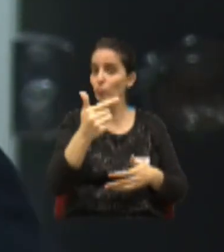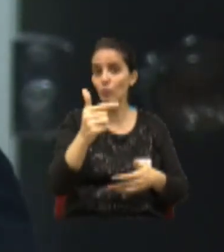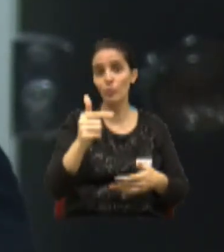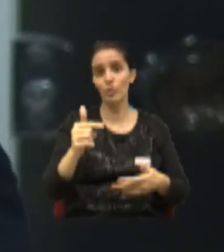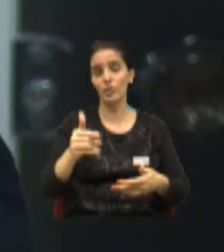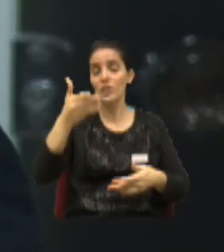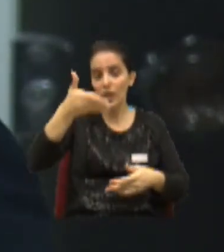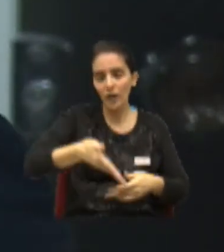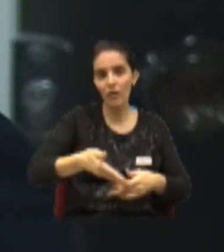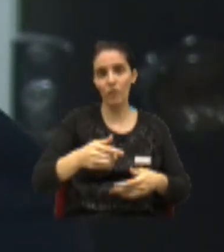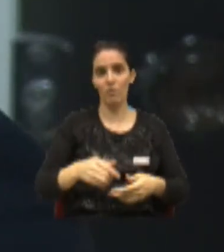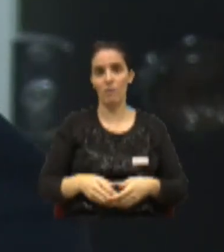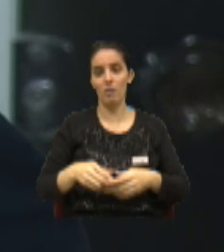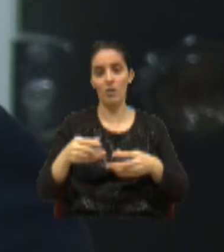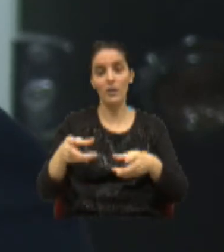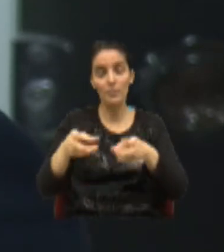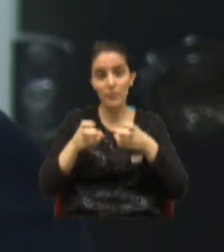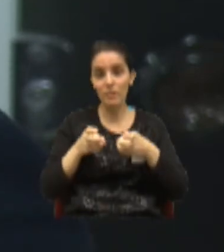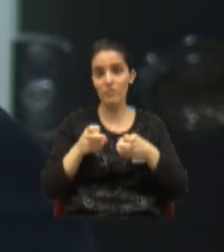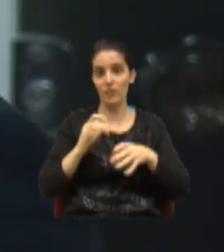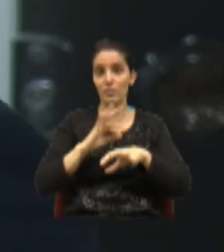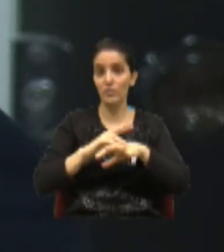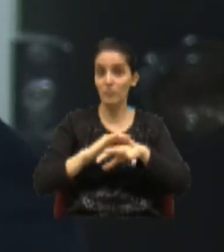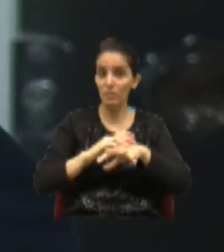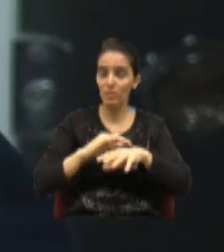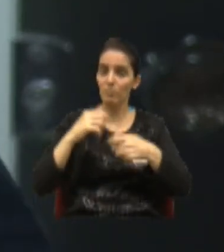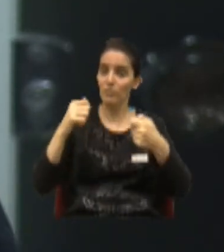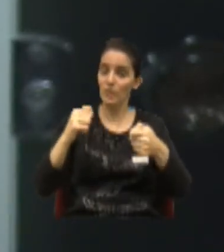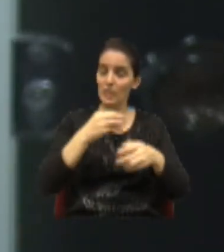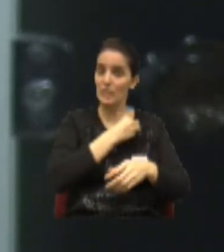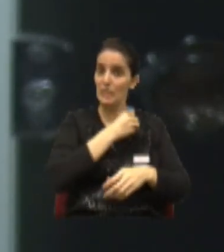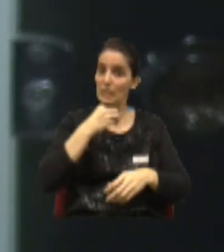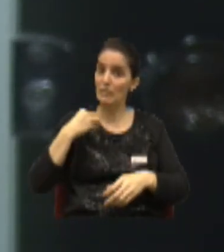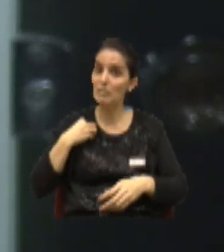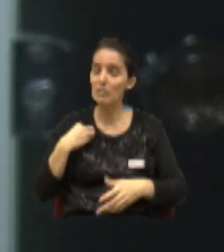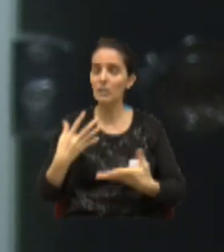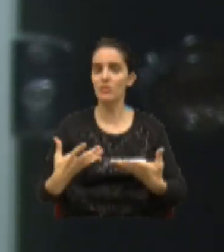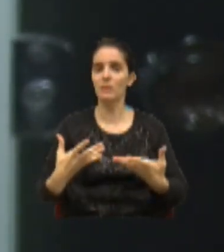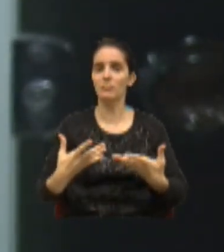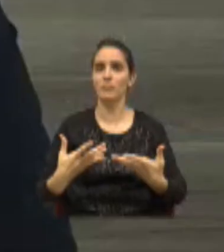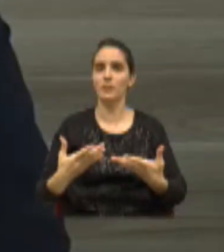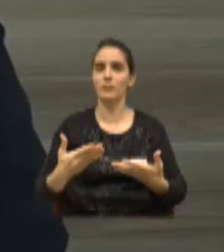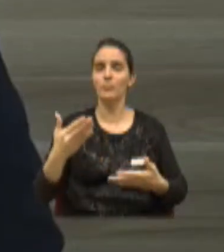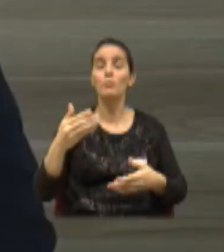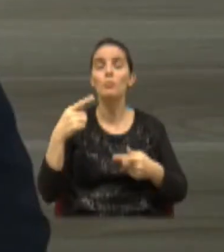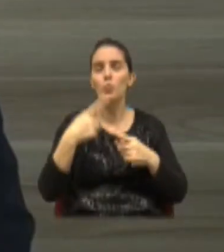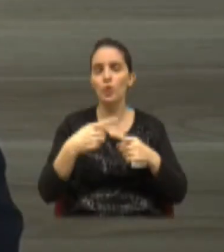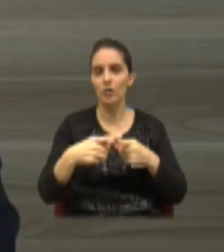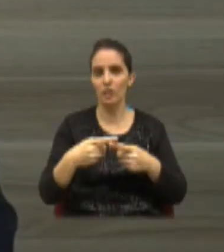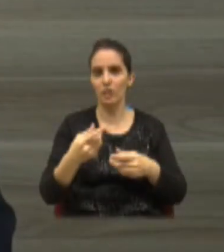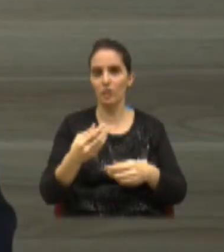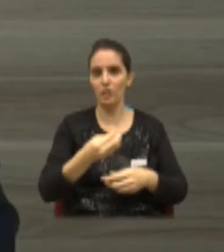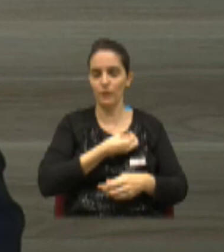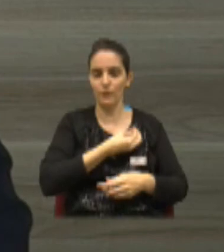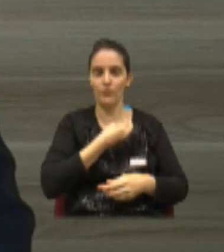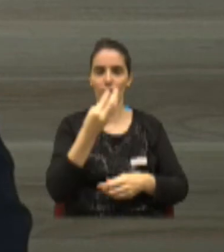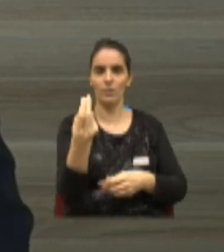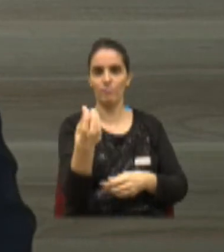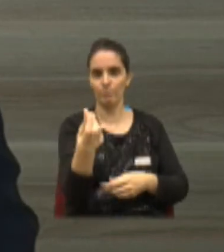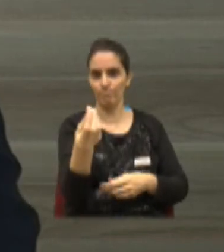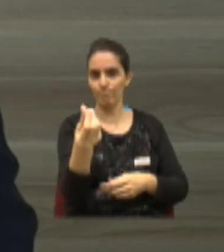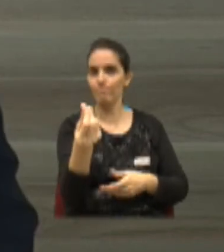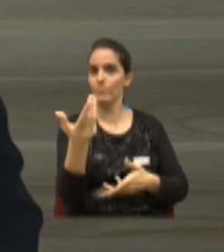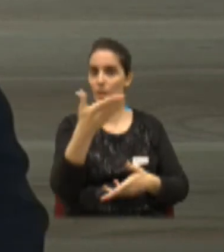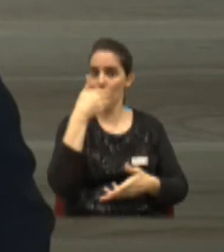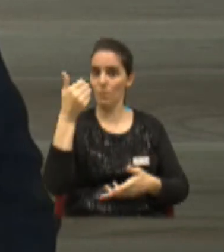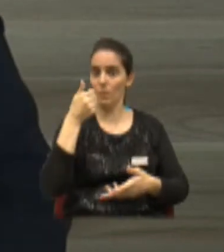precoces conseguem retardar a doença, ou seja, ganhar qualidade de vida. Então, o que eu puder, o que a gente puder aqui,